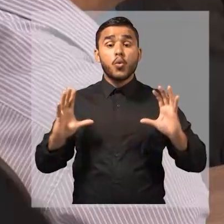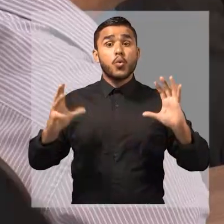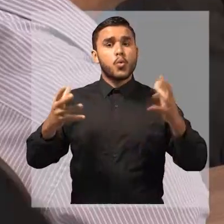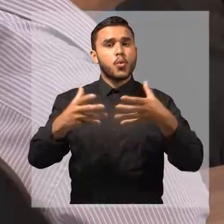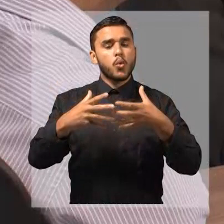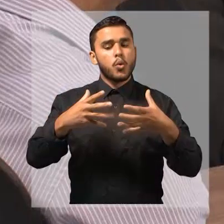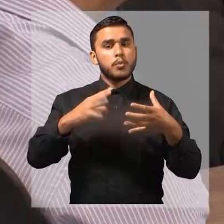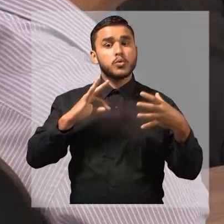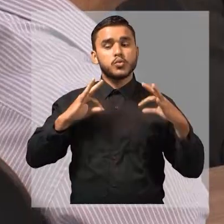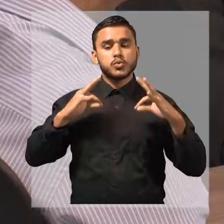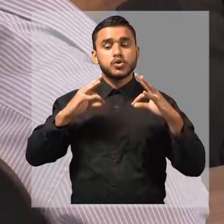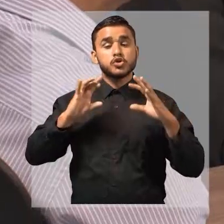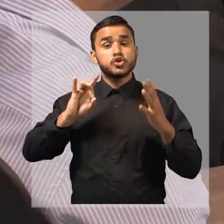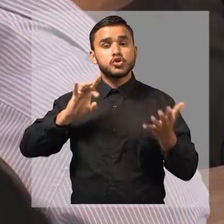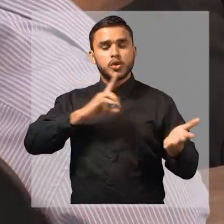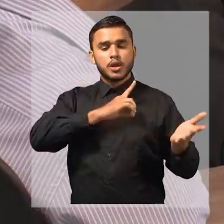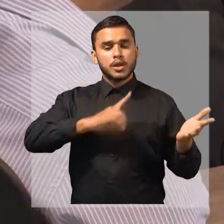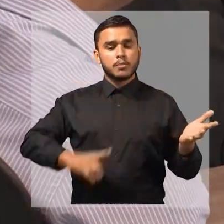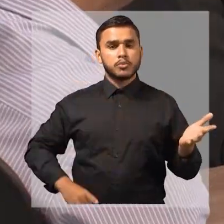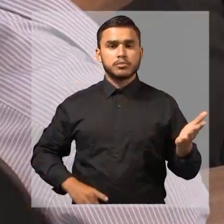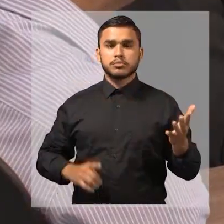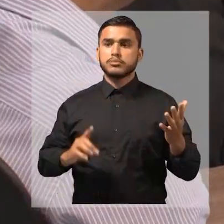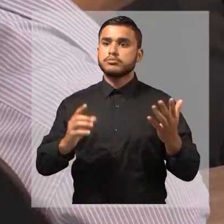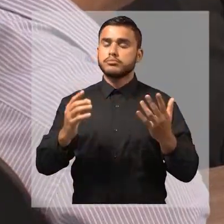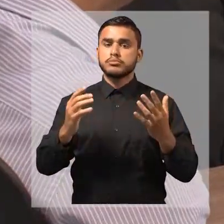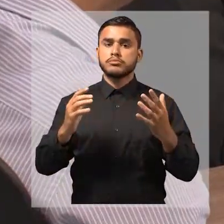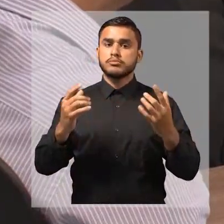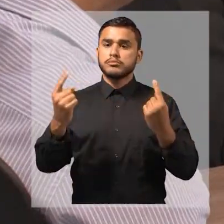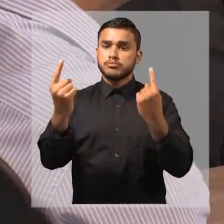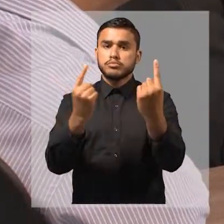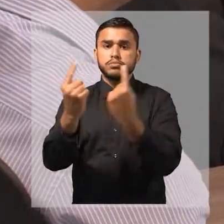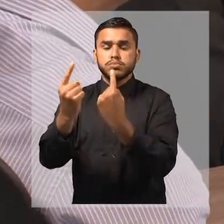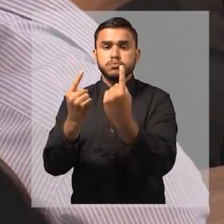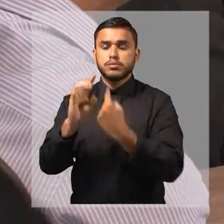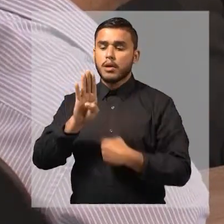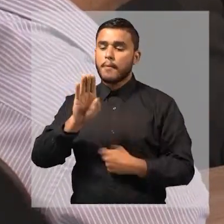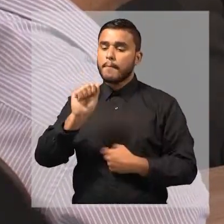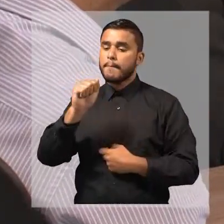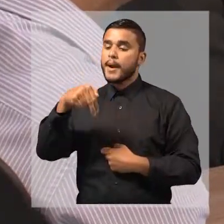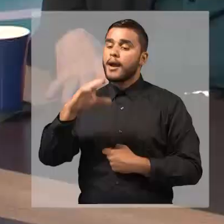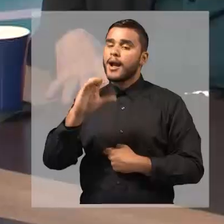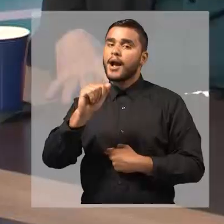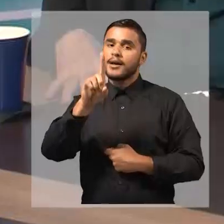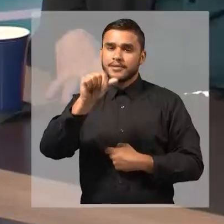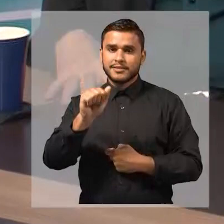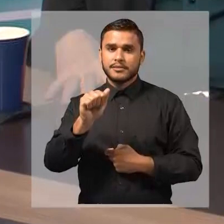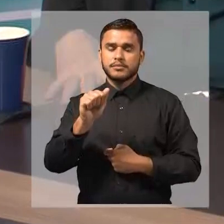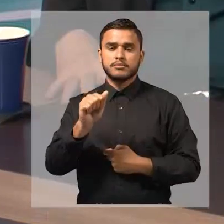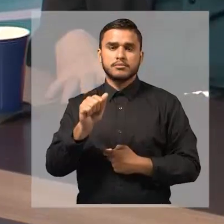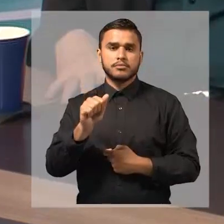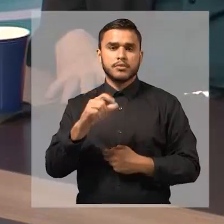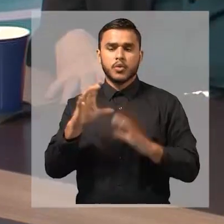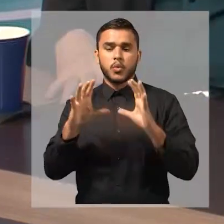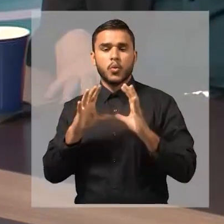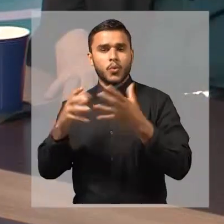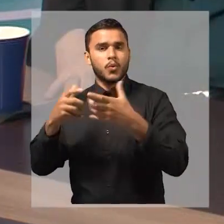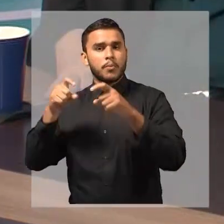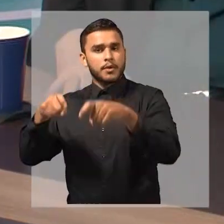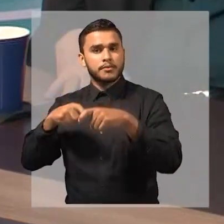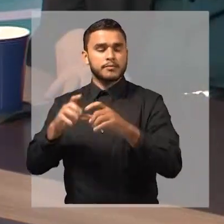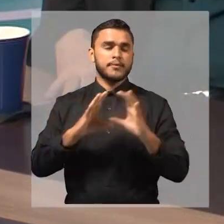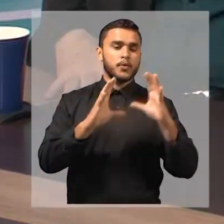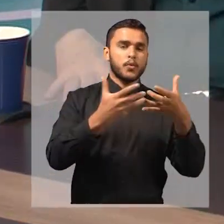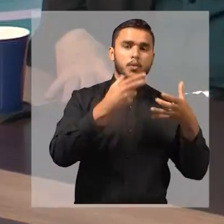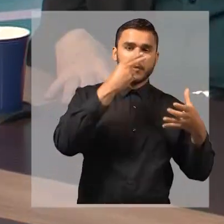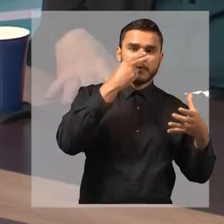montar o governo dele, por exemplo, toda a estrutura governamental, em cima das bancadas. Então ele cede aos interesses da bancada a ponto